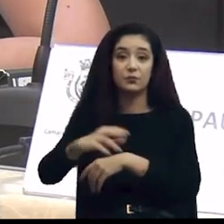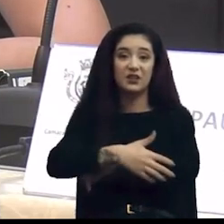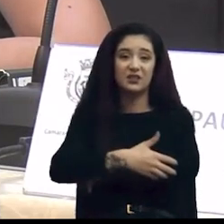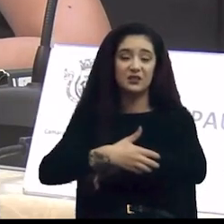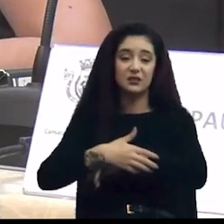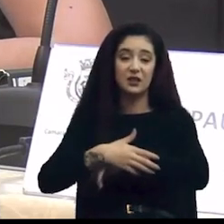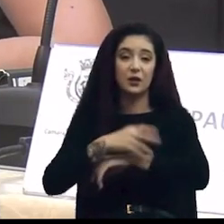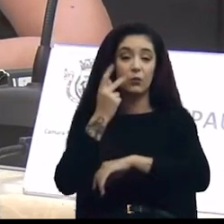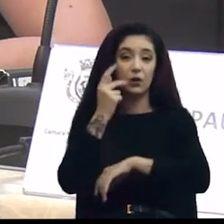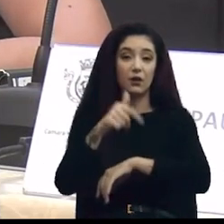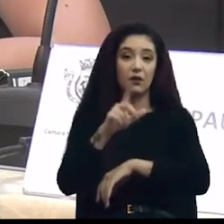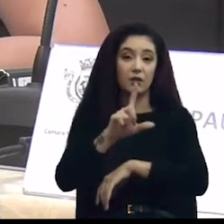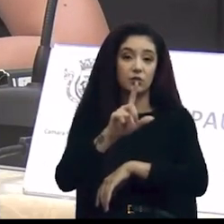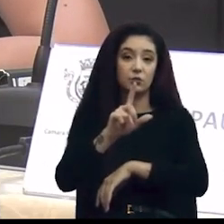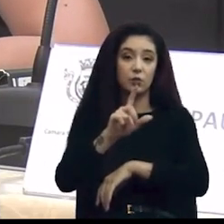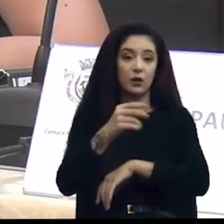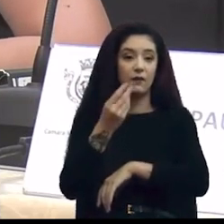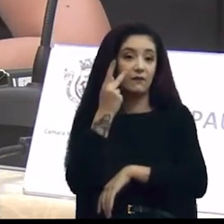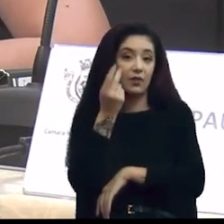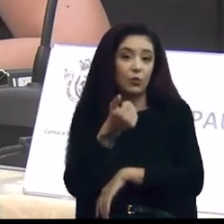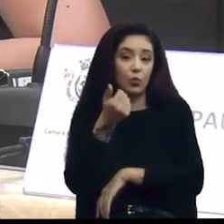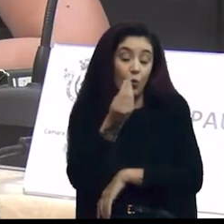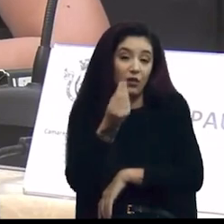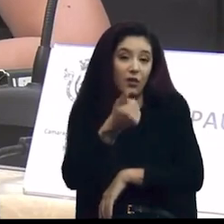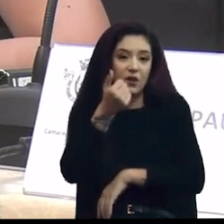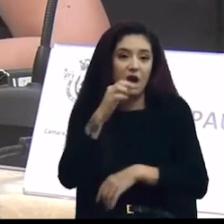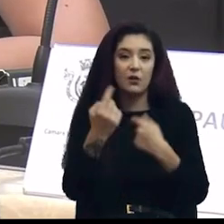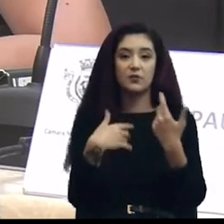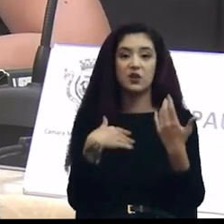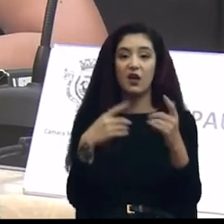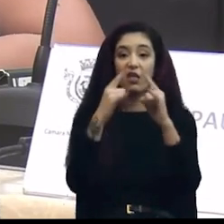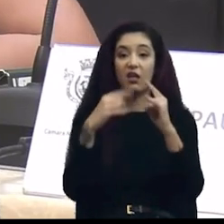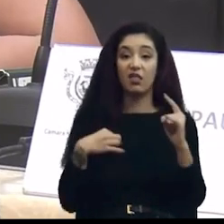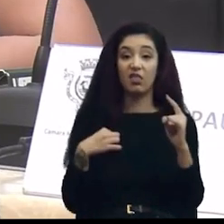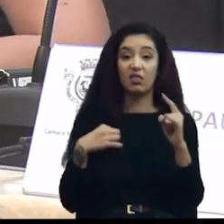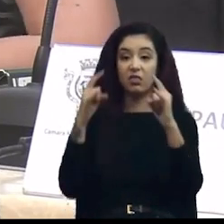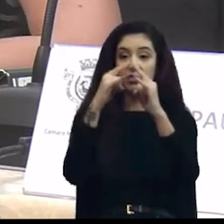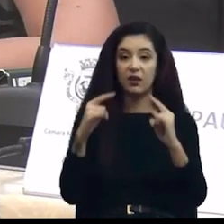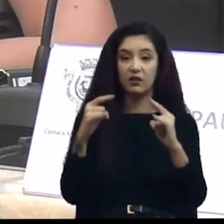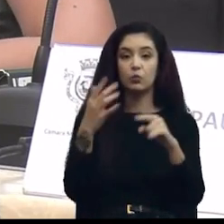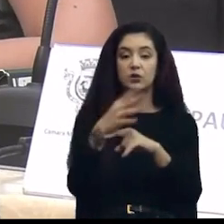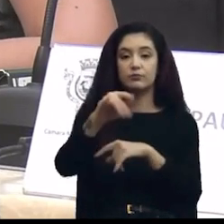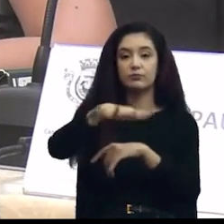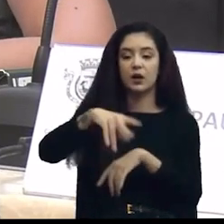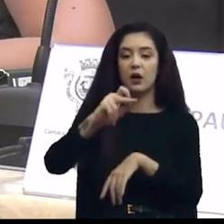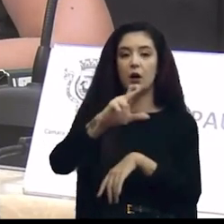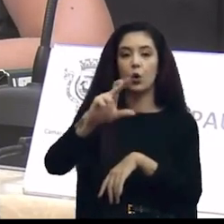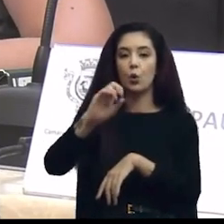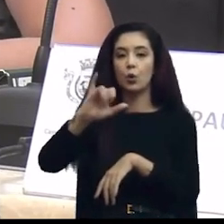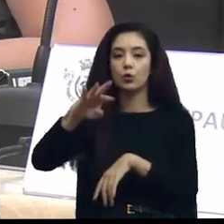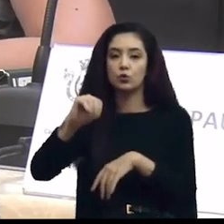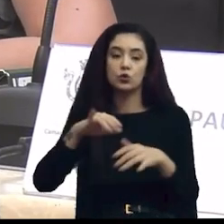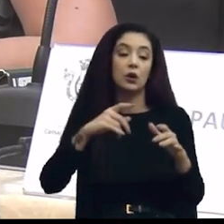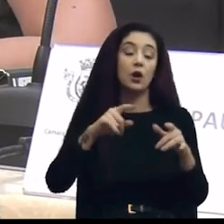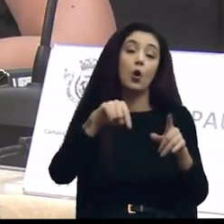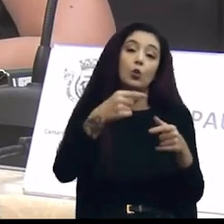melhores condições de vida. Muitos viram-se na contingência de se alojar em tendas em várias zonas da freguesia de Arroios, por exemplo, outros procuraram abrigo na Gare de